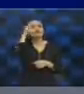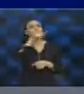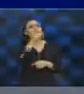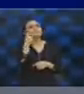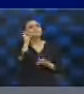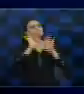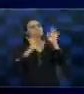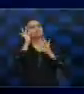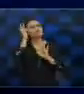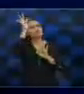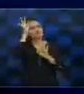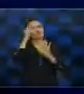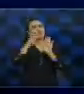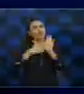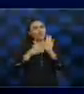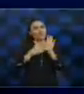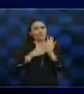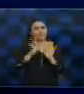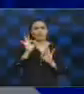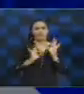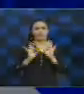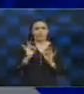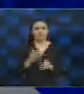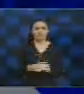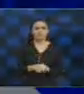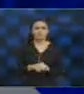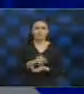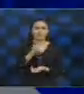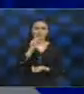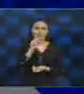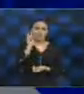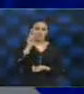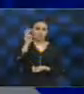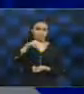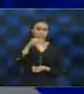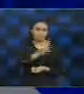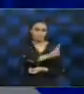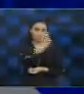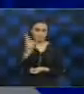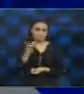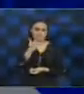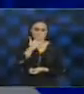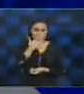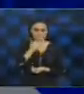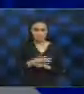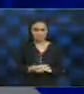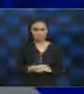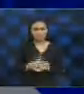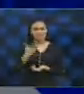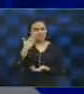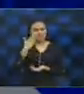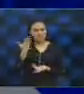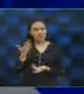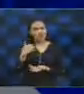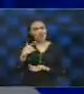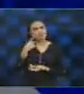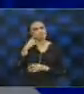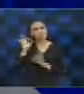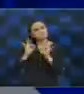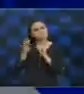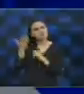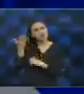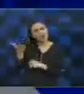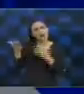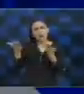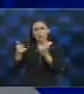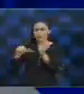governo. A resposta em 2 minutos, candidato Arthur. Veja a questão da autenticidade. Eu observava agora e pela primeira vez o candidato